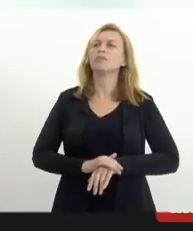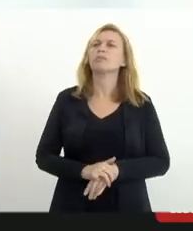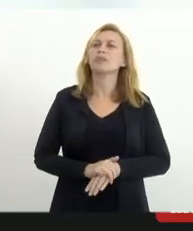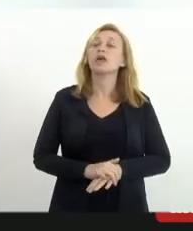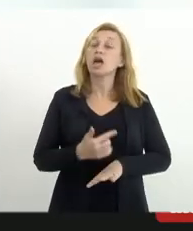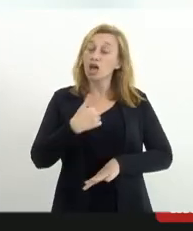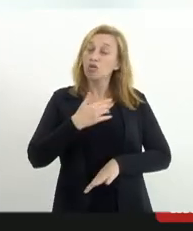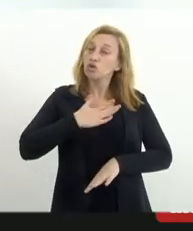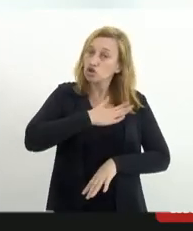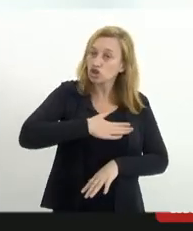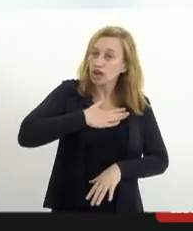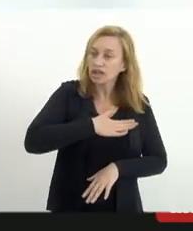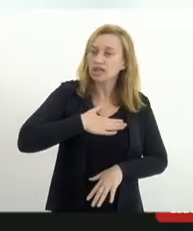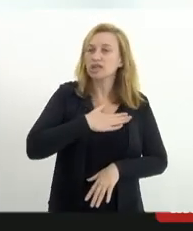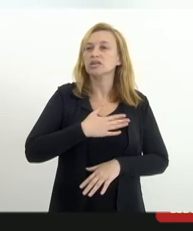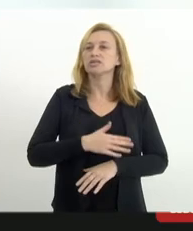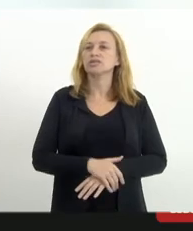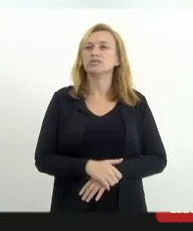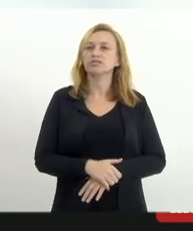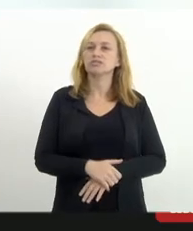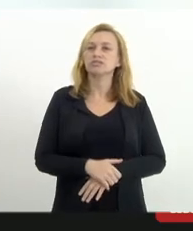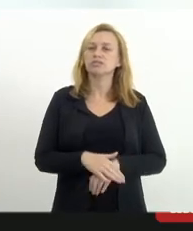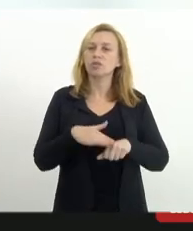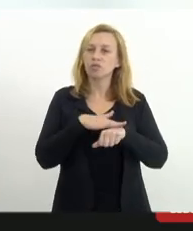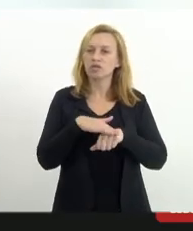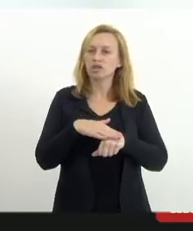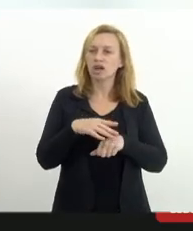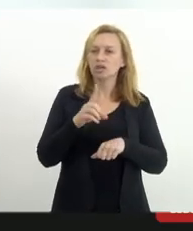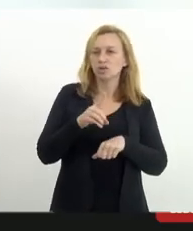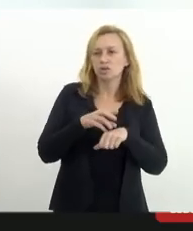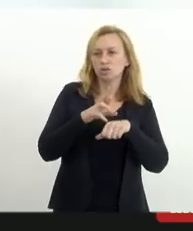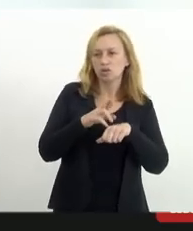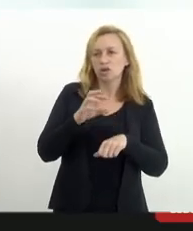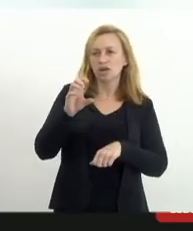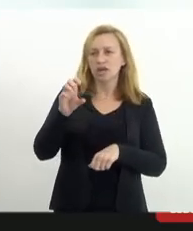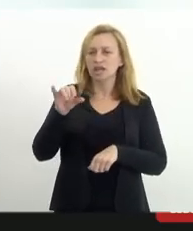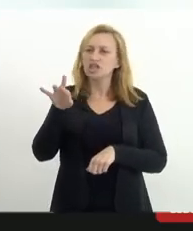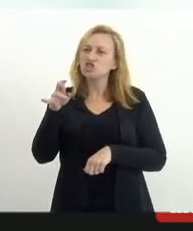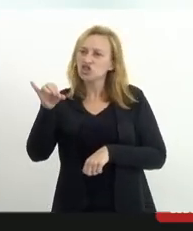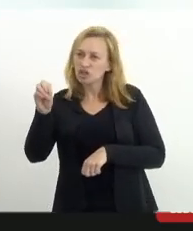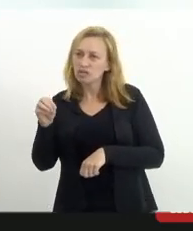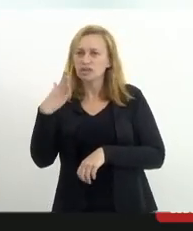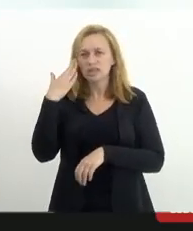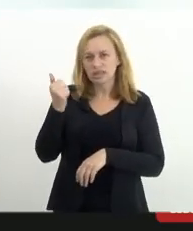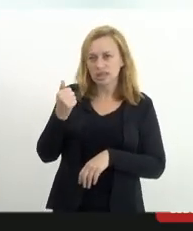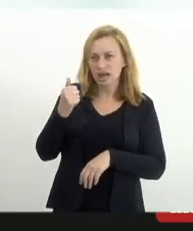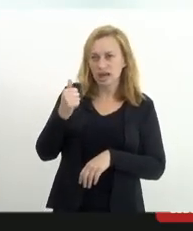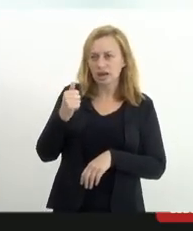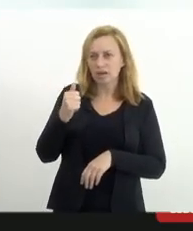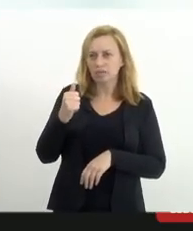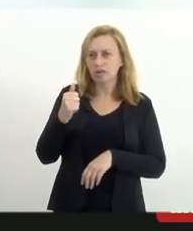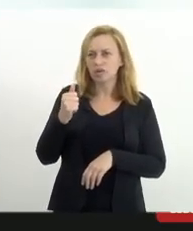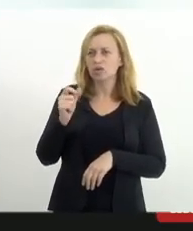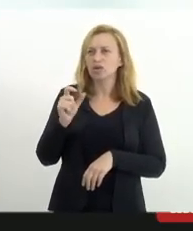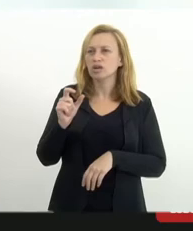eu gostaria de perguntar ao doutor Cristiano se ele sabe sintetizar o que, que seria esse gás